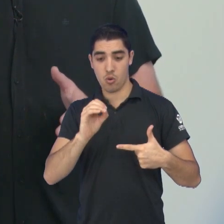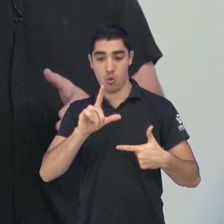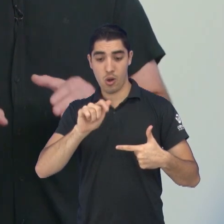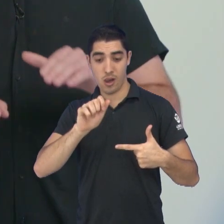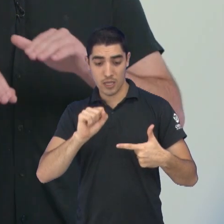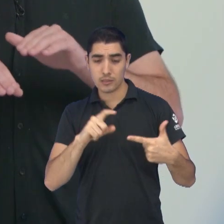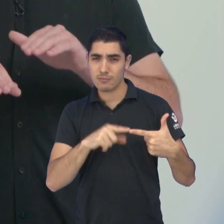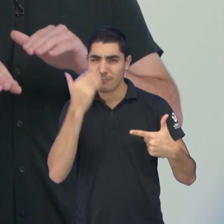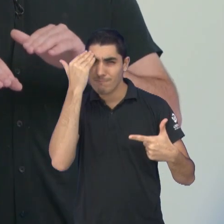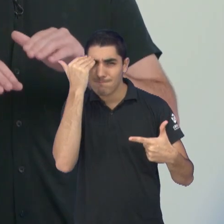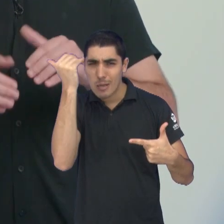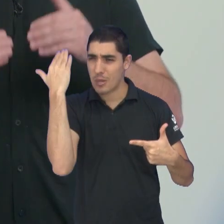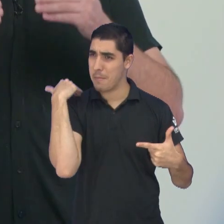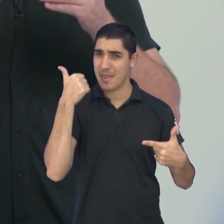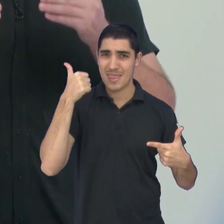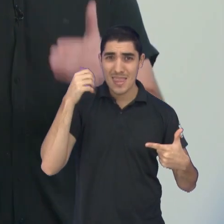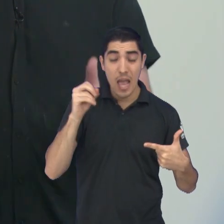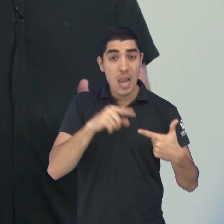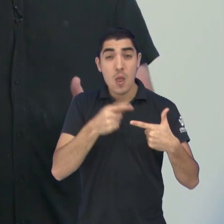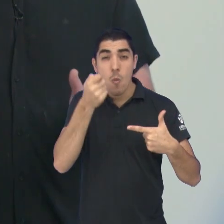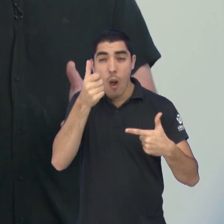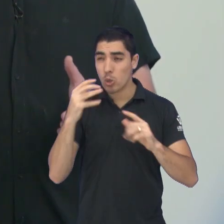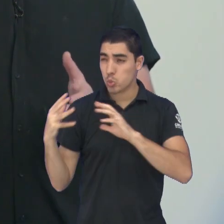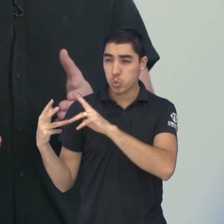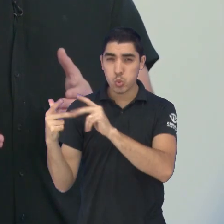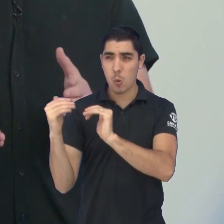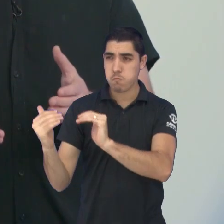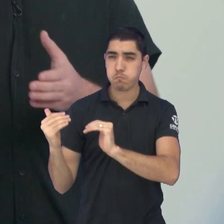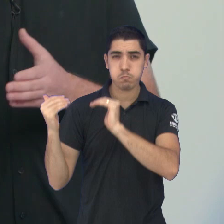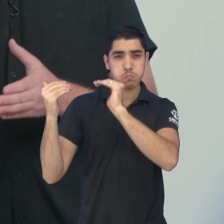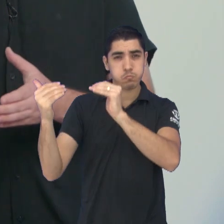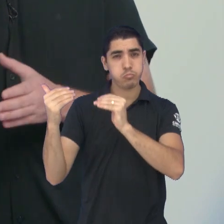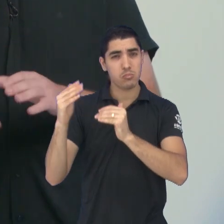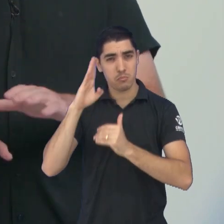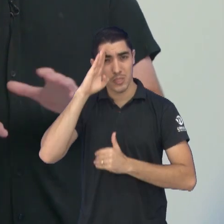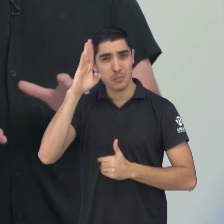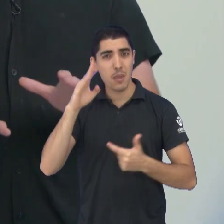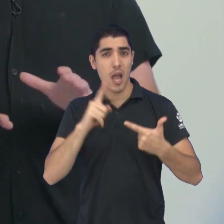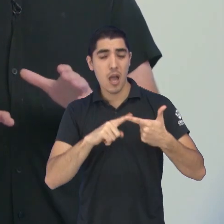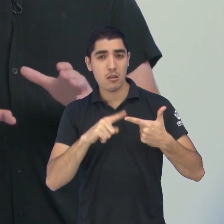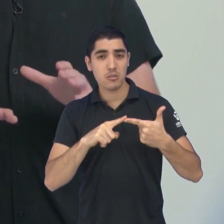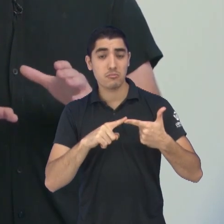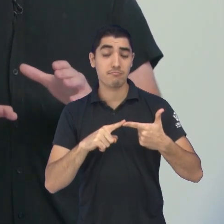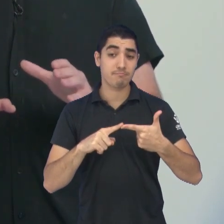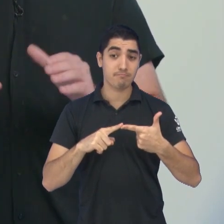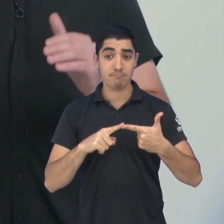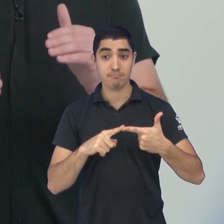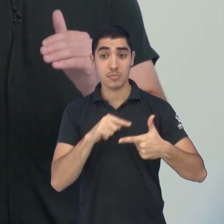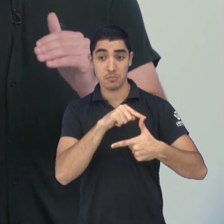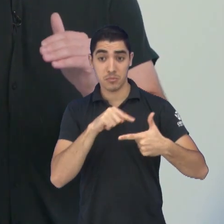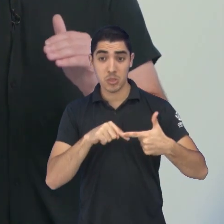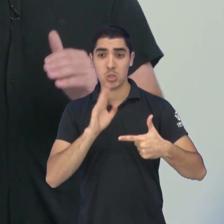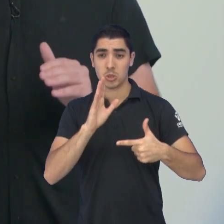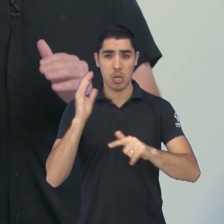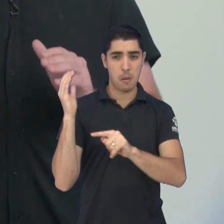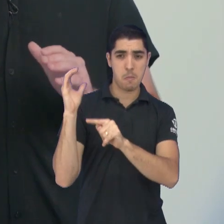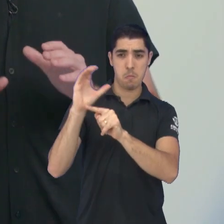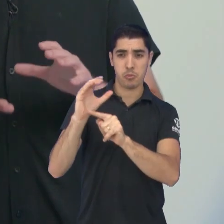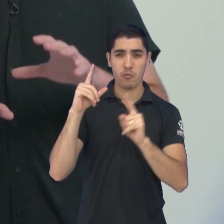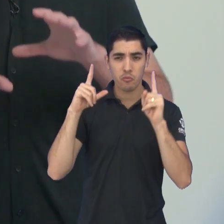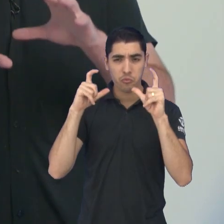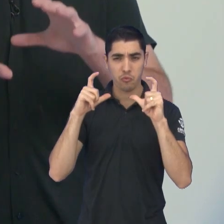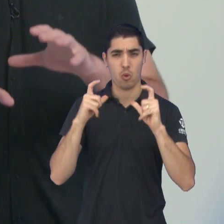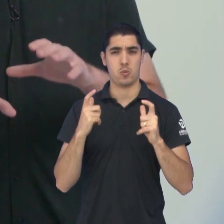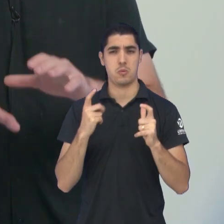do time e quase titular inquestionável no esquema tático de Ricardo, chegaram a publicar fotos misteriosas em tom